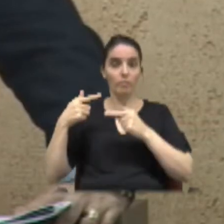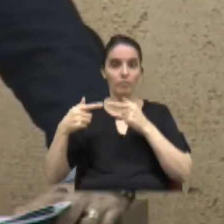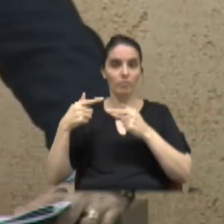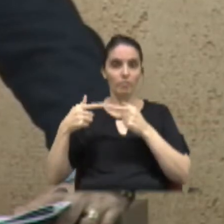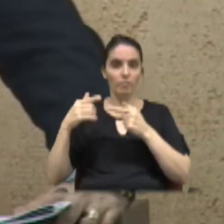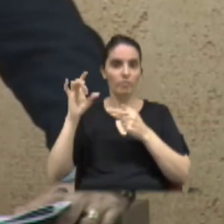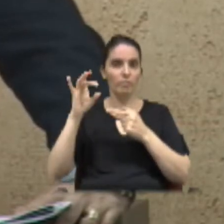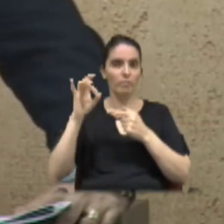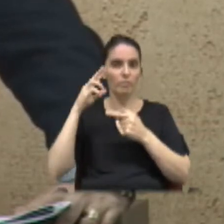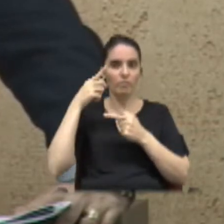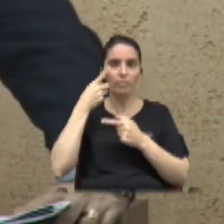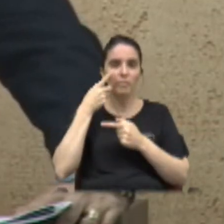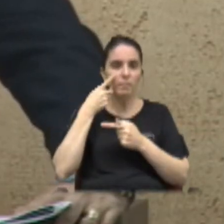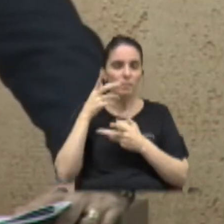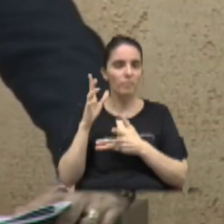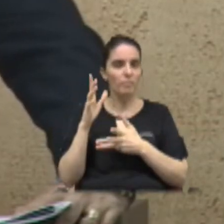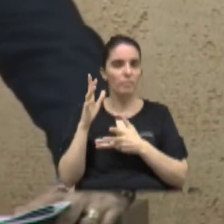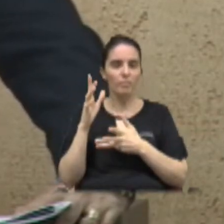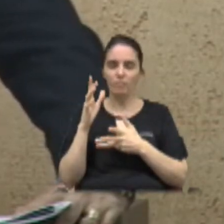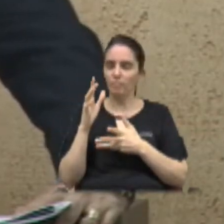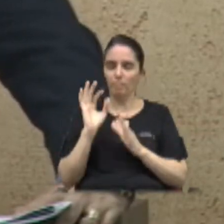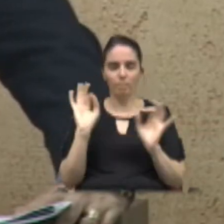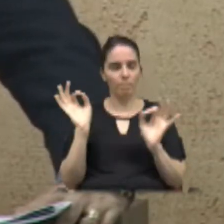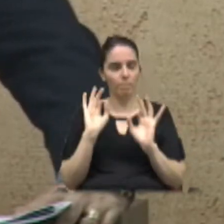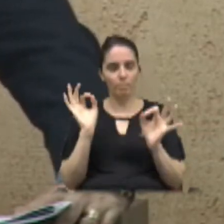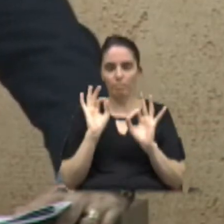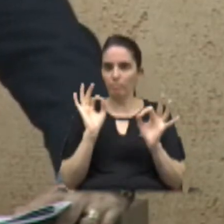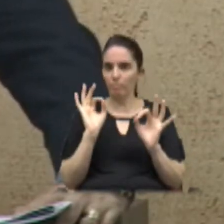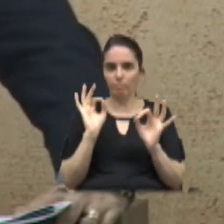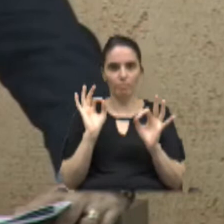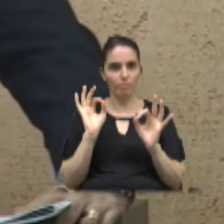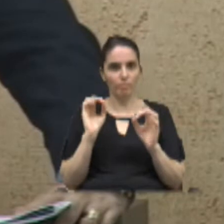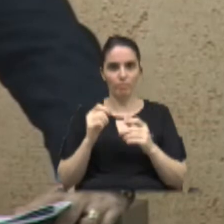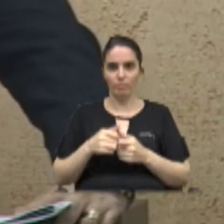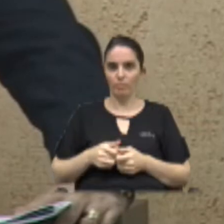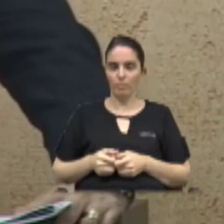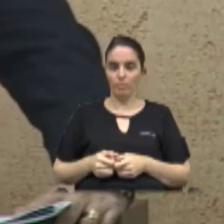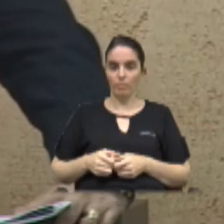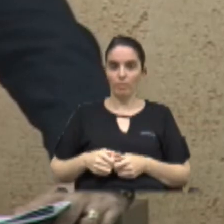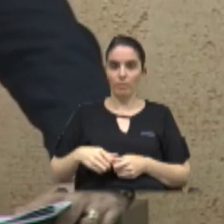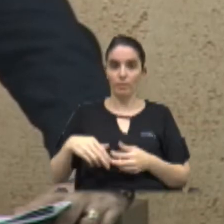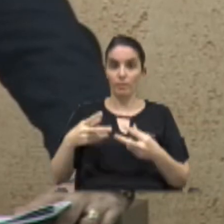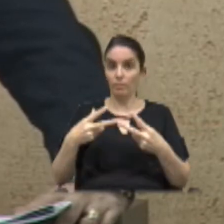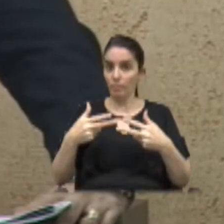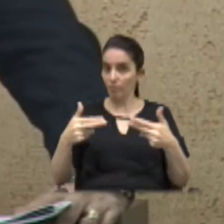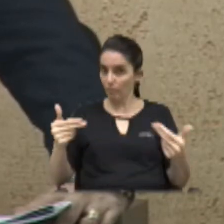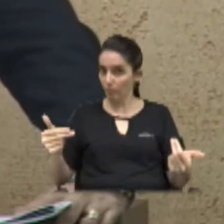ver. Vivemos numa guerra civil diariamente, onde a quantidade de policial hoje